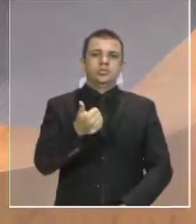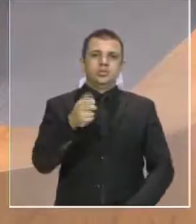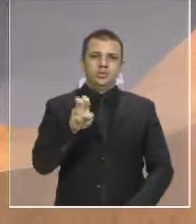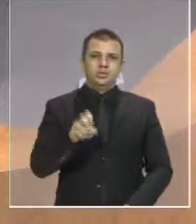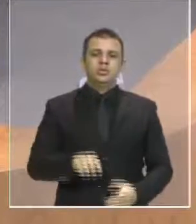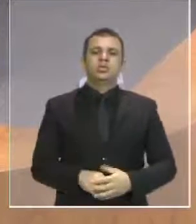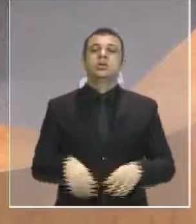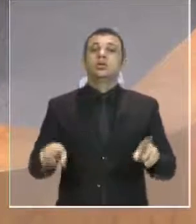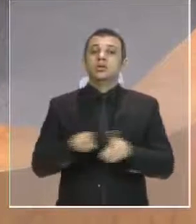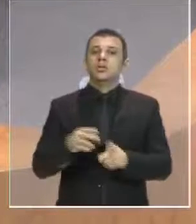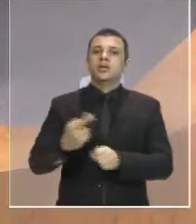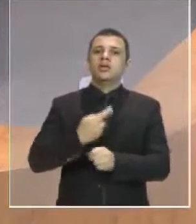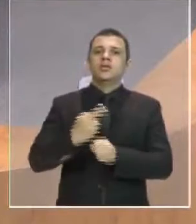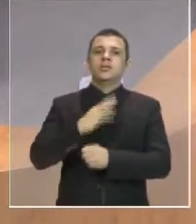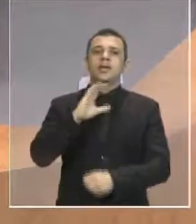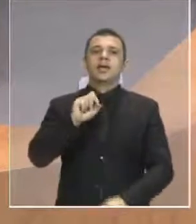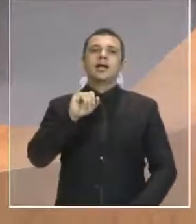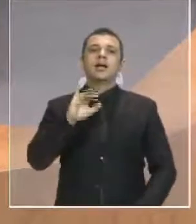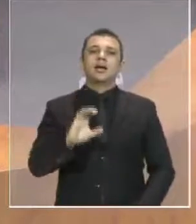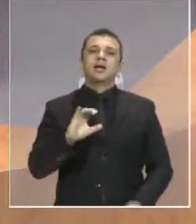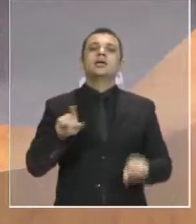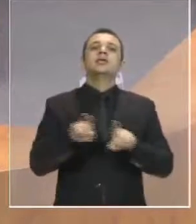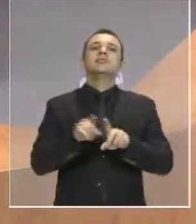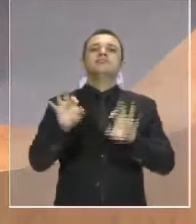que o projeto está sendo concluído.